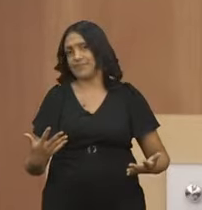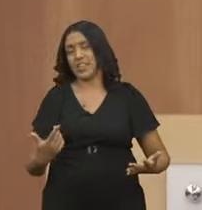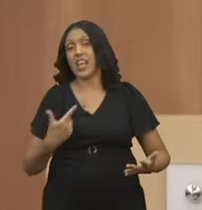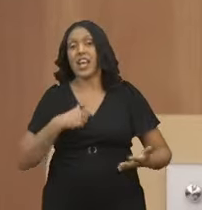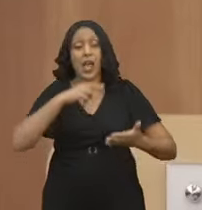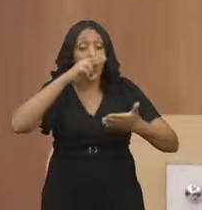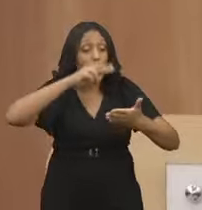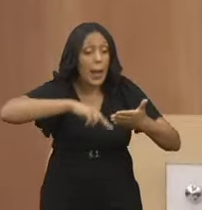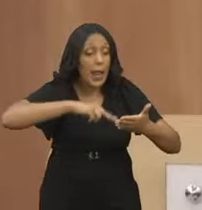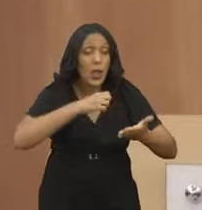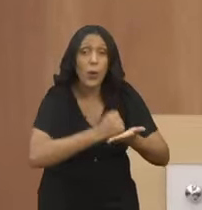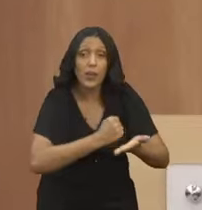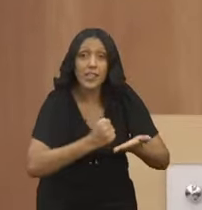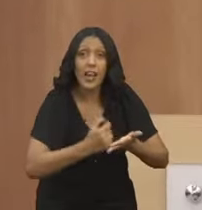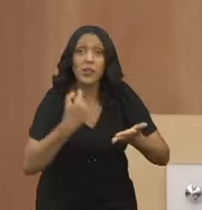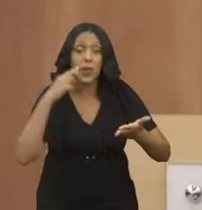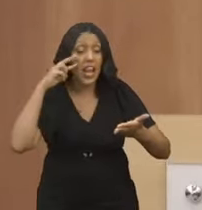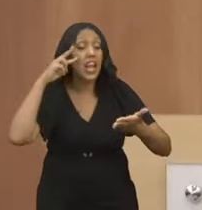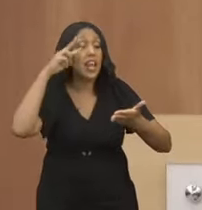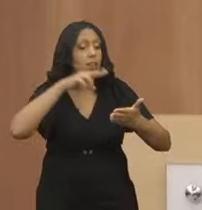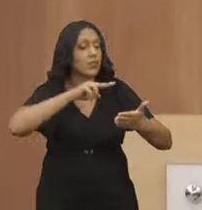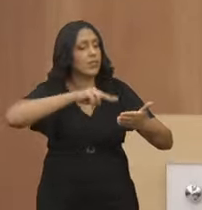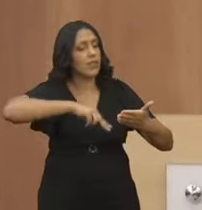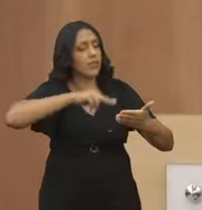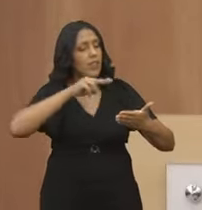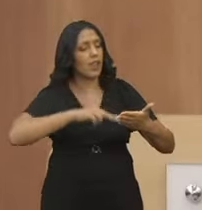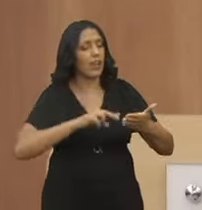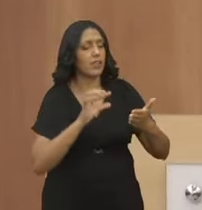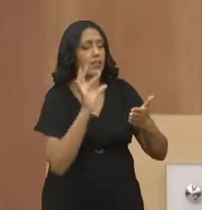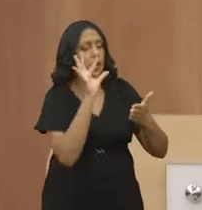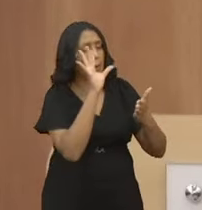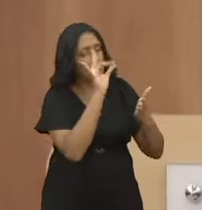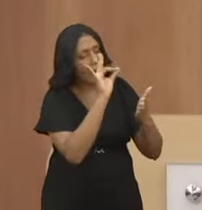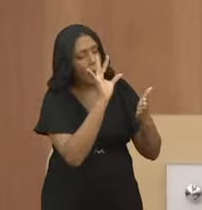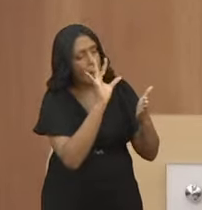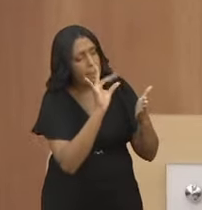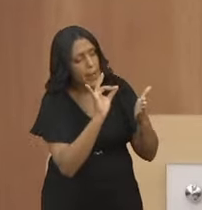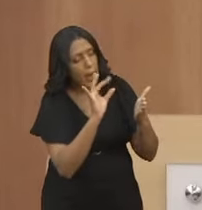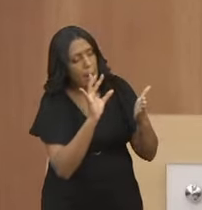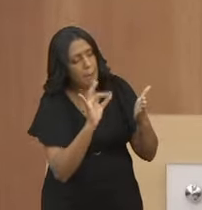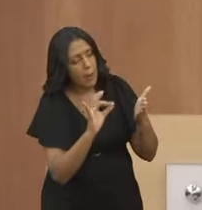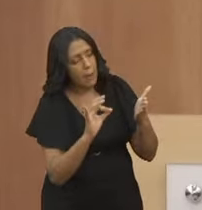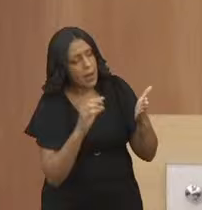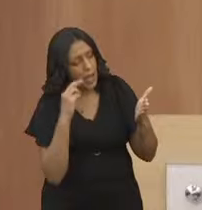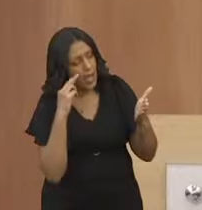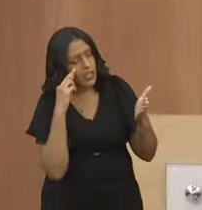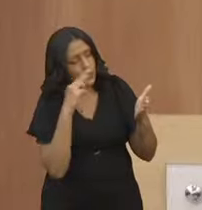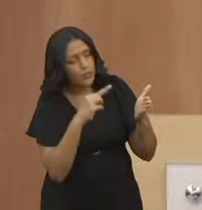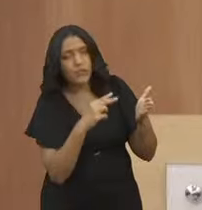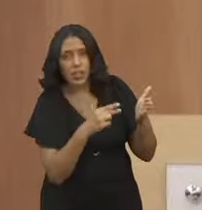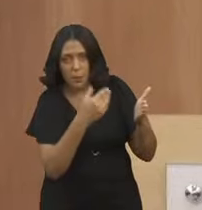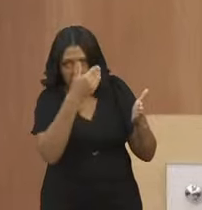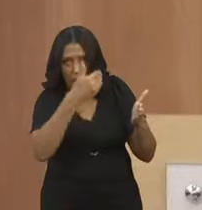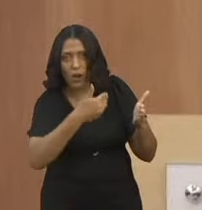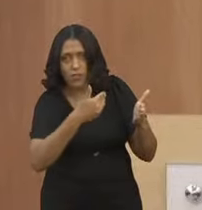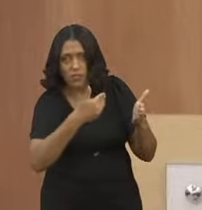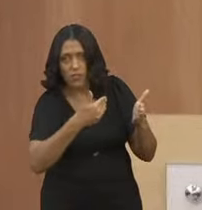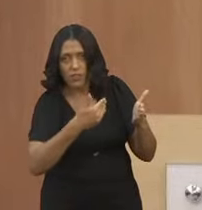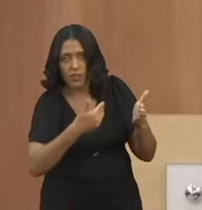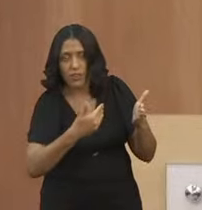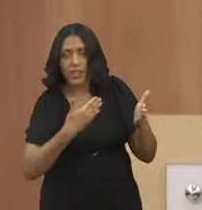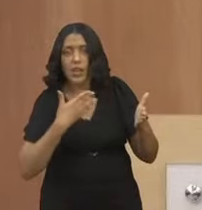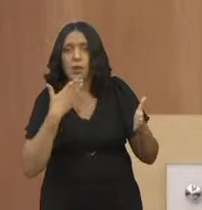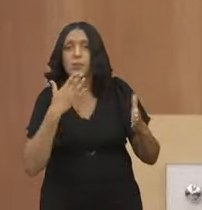aditamento da SHA, da Santa Helena, para verificar todos os fatos. E eu quero pedir para a técnica botar o vídeo 3, react